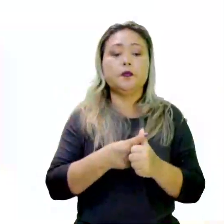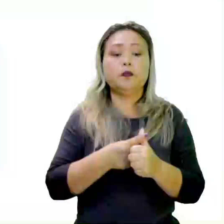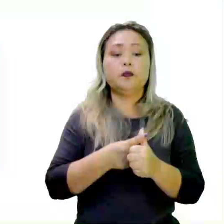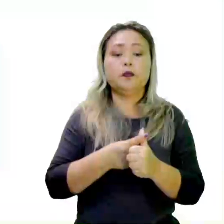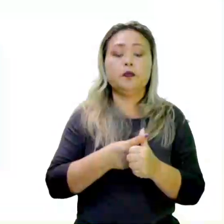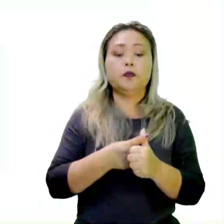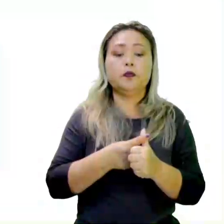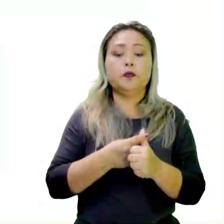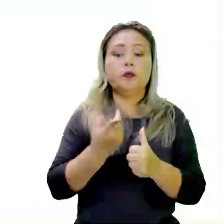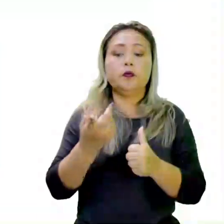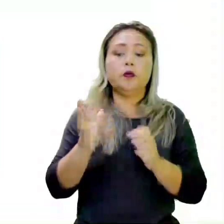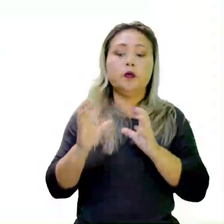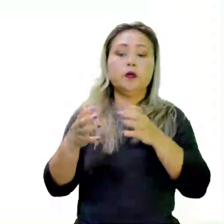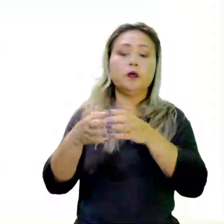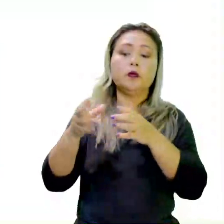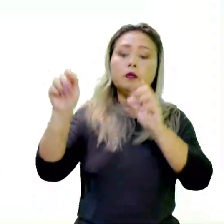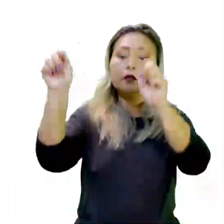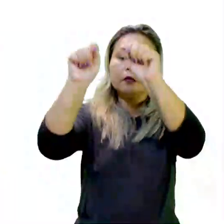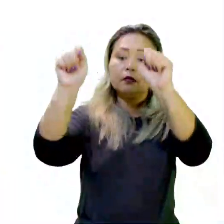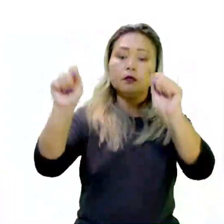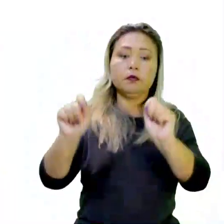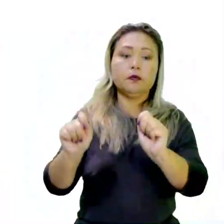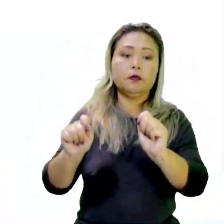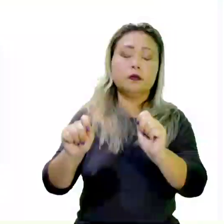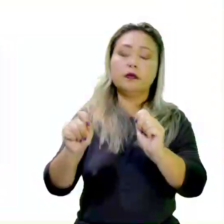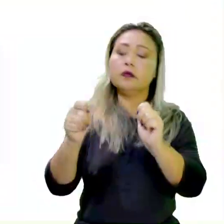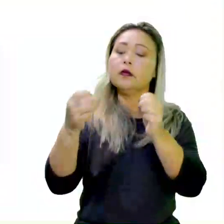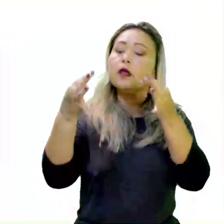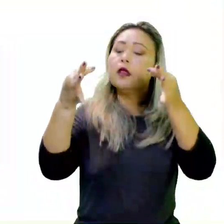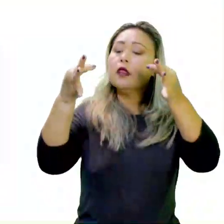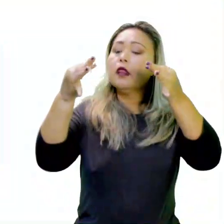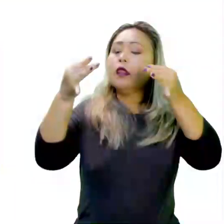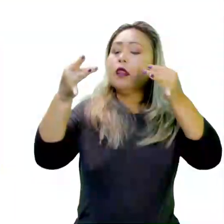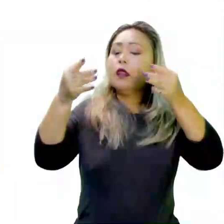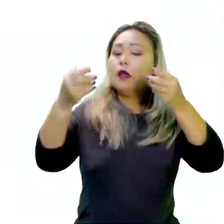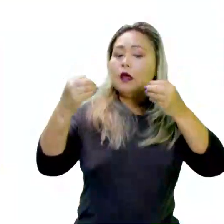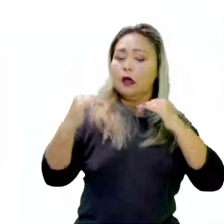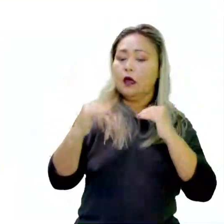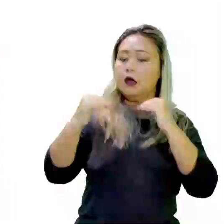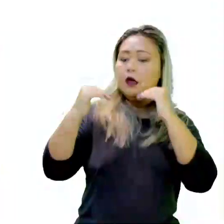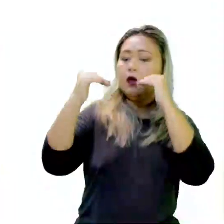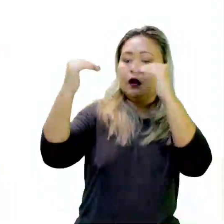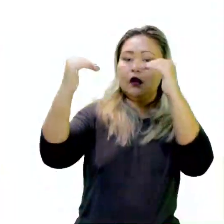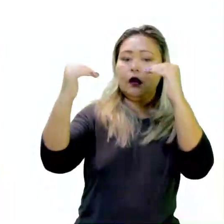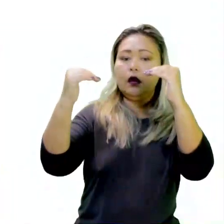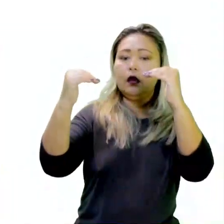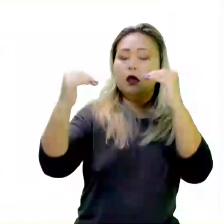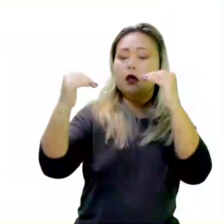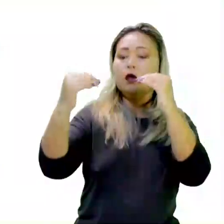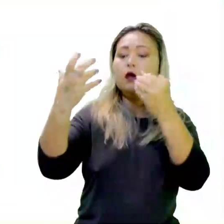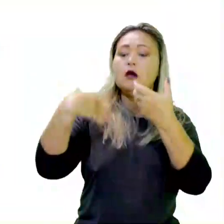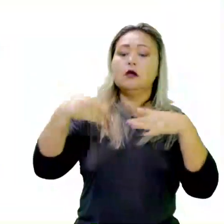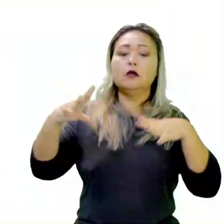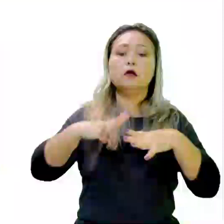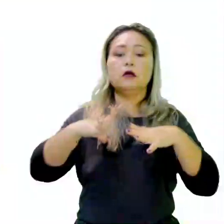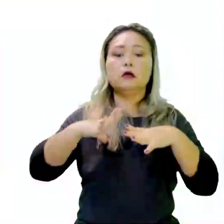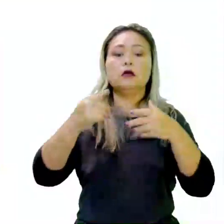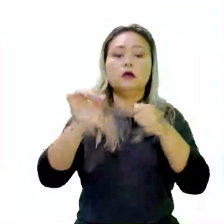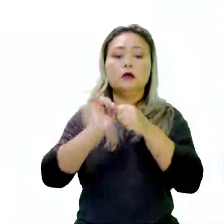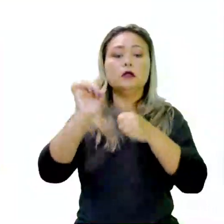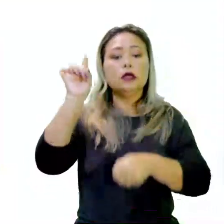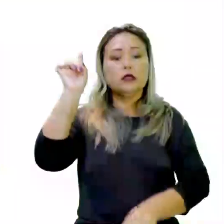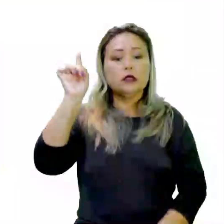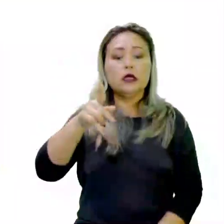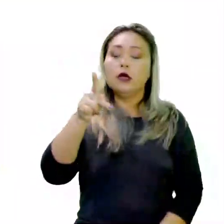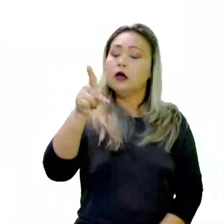nesse grupo de esculturas aí, um detalhe sobre o altar do templo aí na cidade de